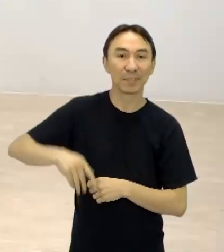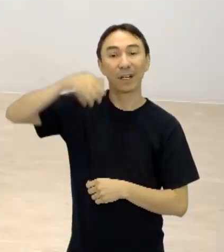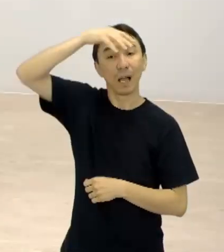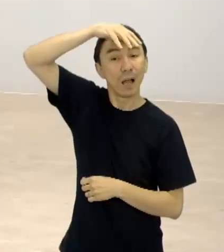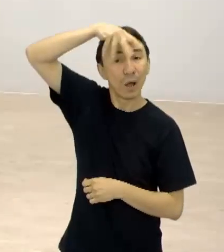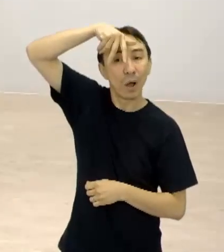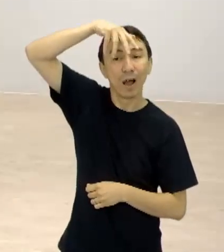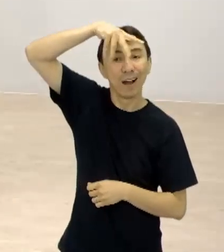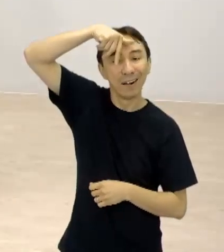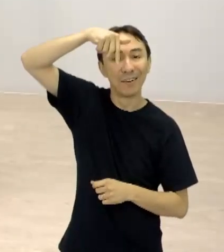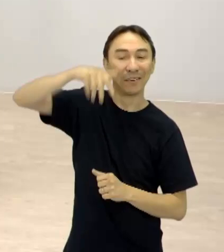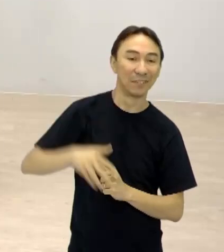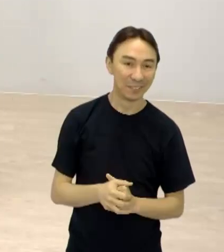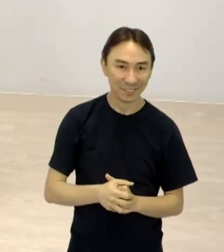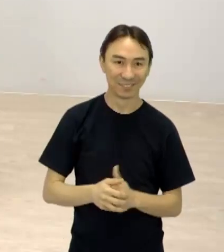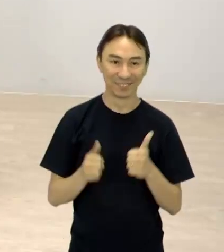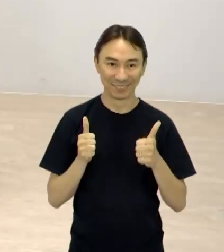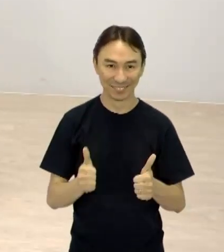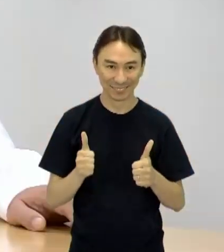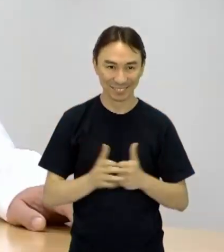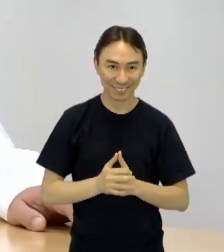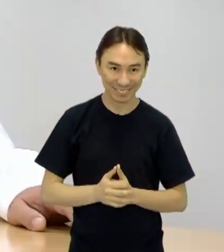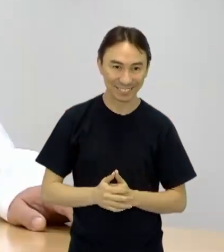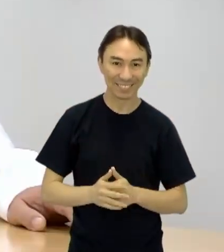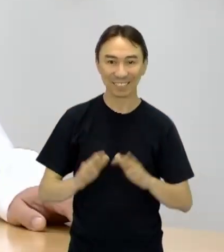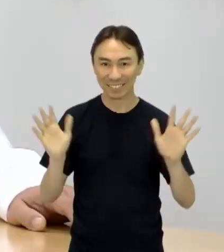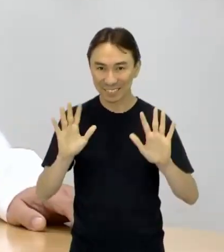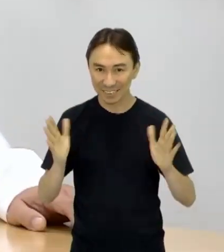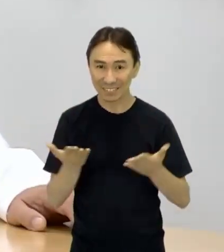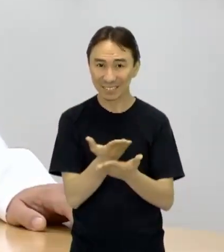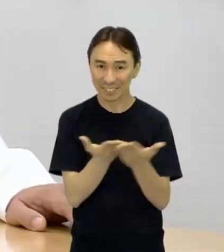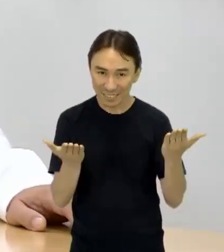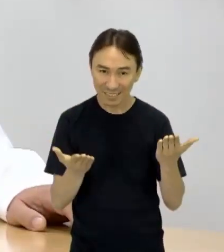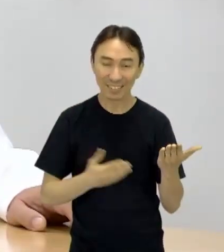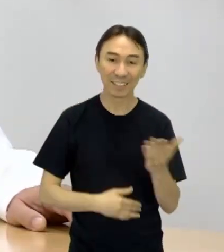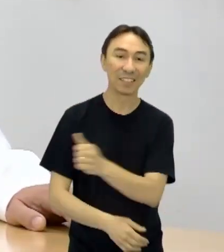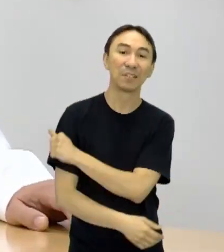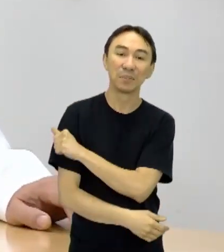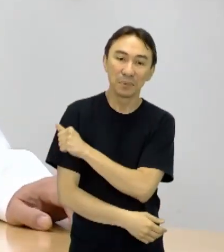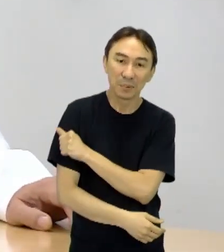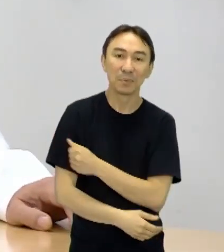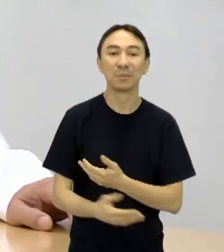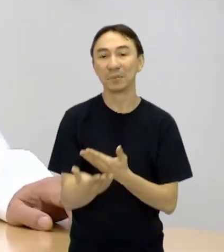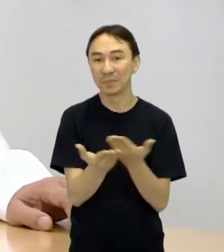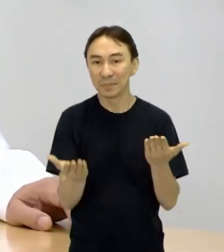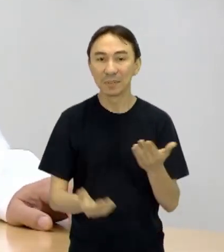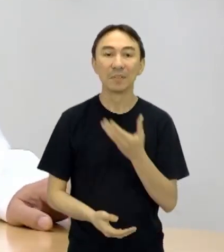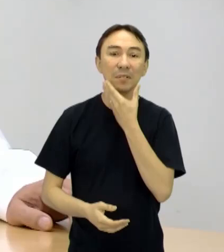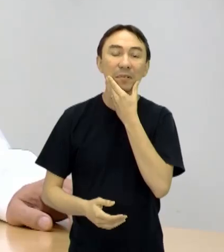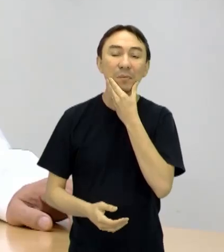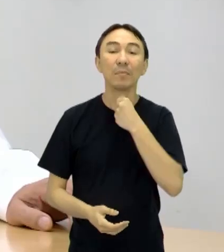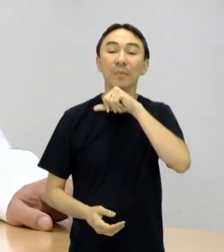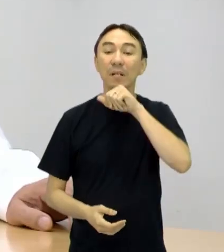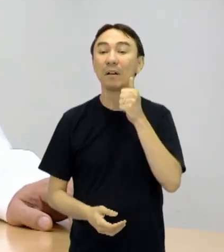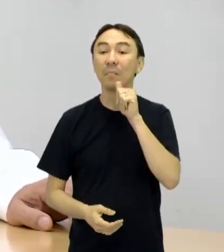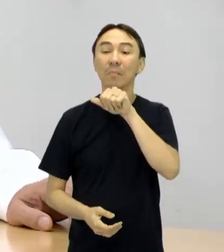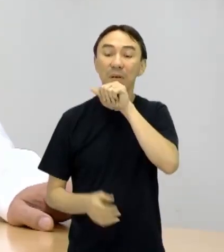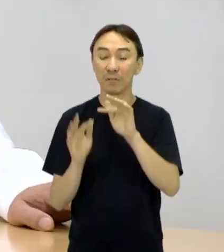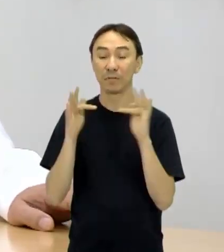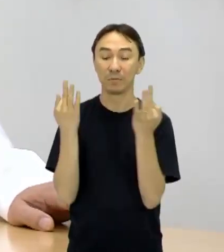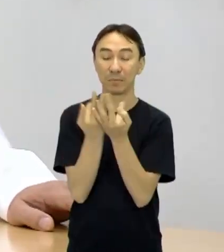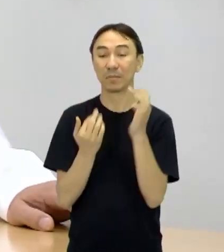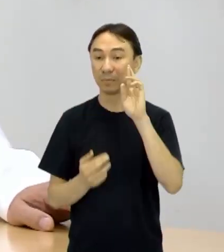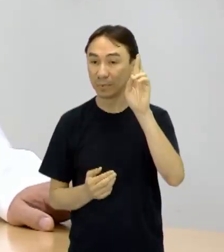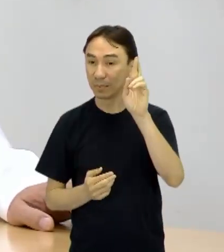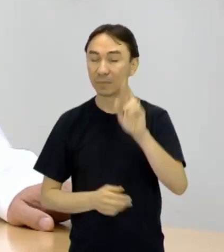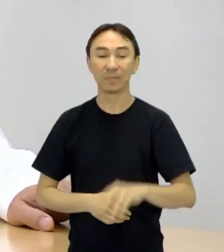Opa! É isso aí, também quero dar as boas-vindas a você, estudante, aos responsáveis que acompanham nossas aulas, nossos queridos